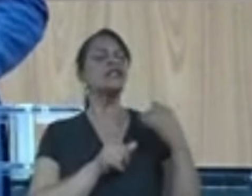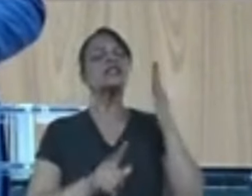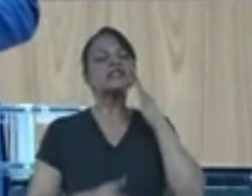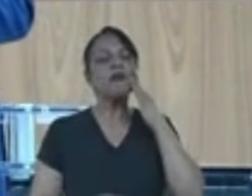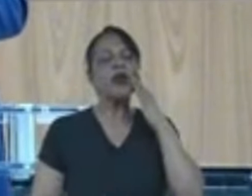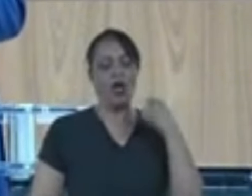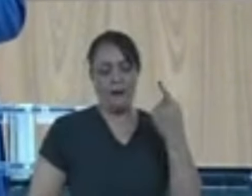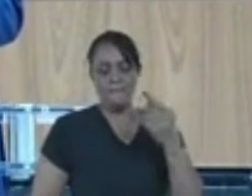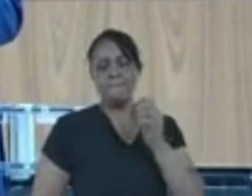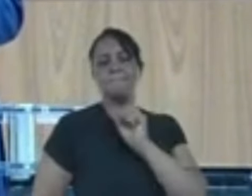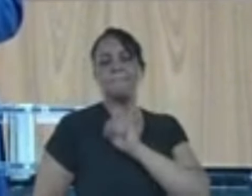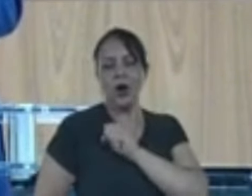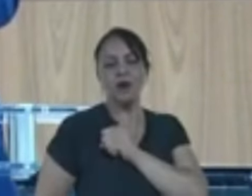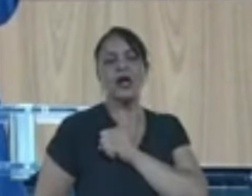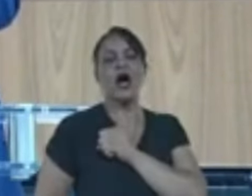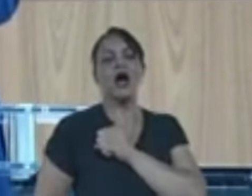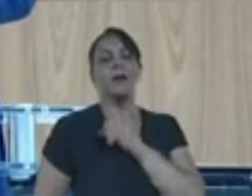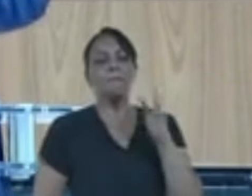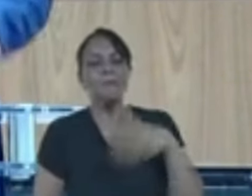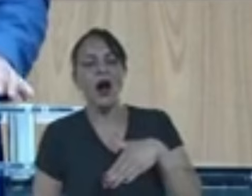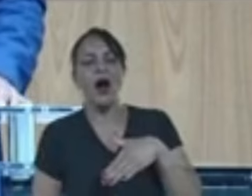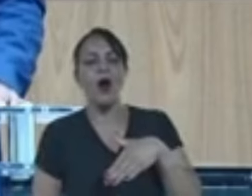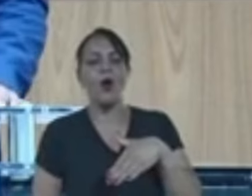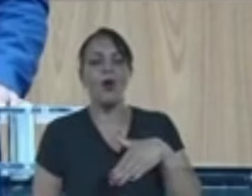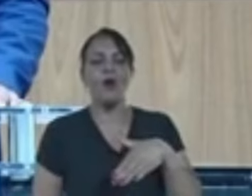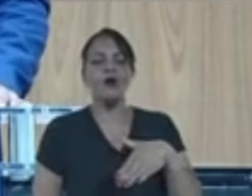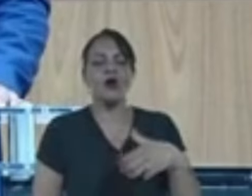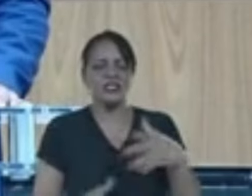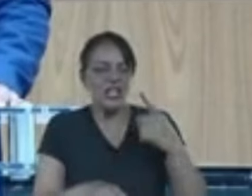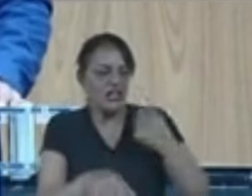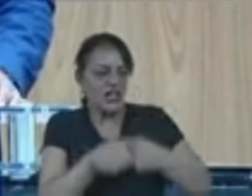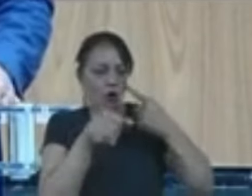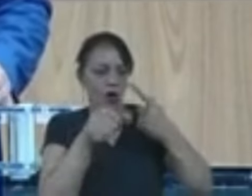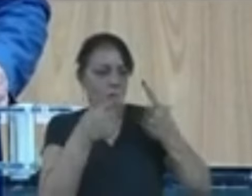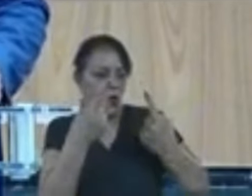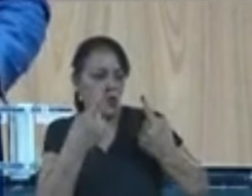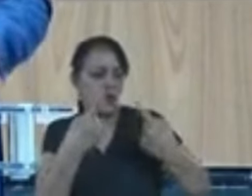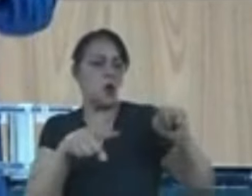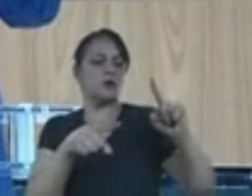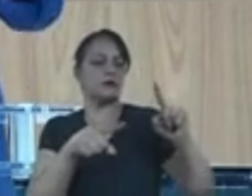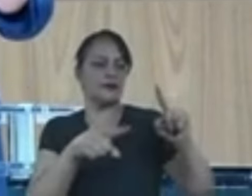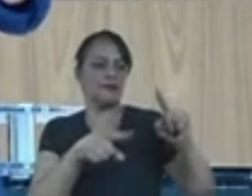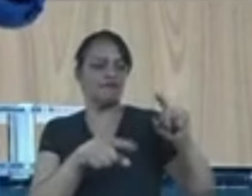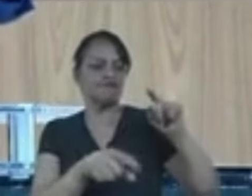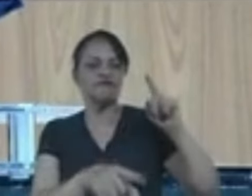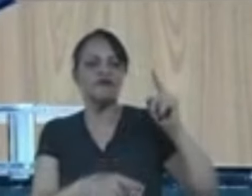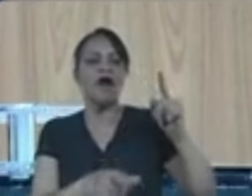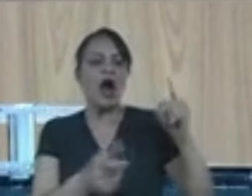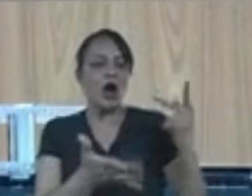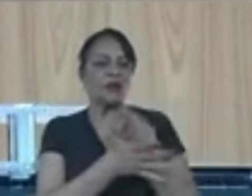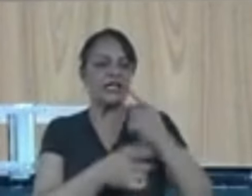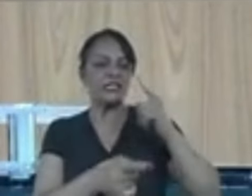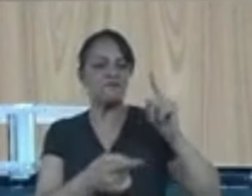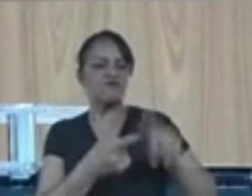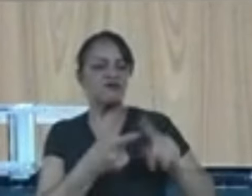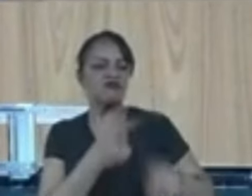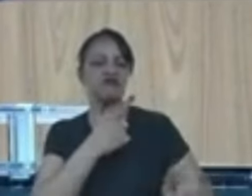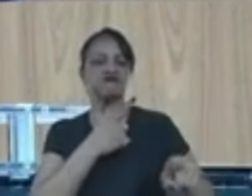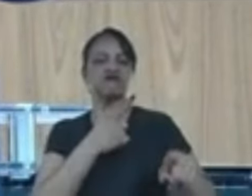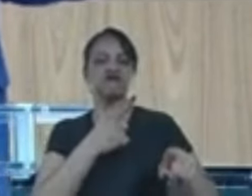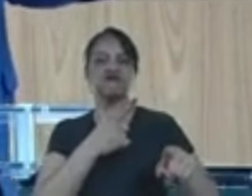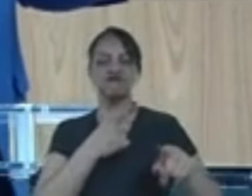implacáveis quando se trata de atingir alguém. E a história oral conta que esse povo, eles pegavam os